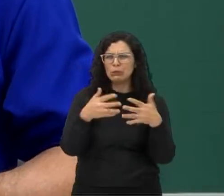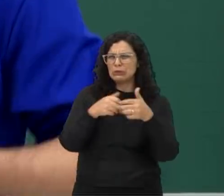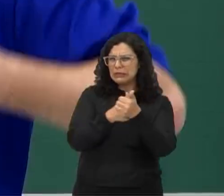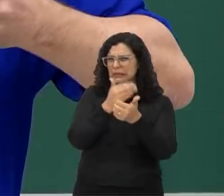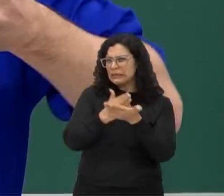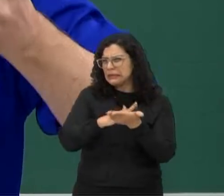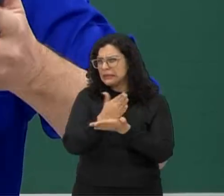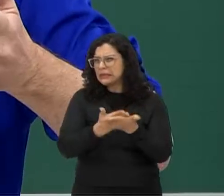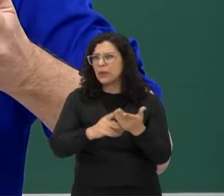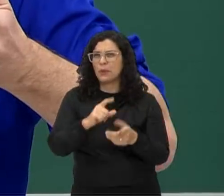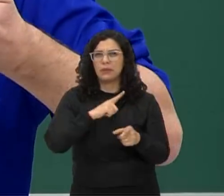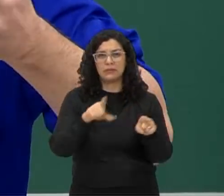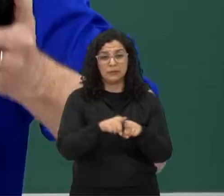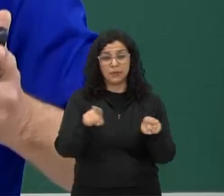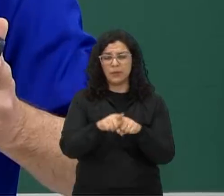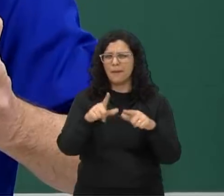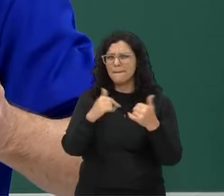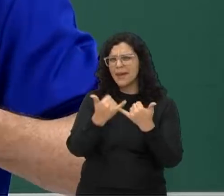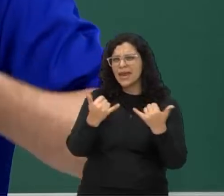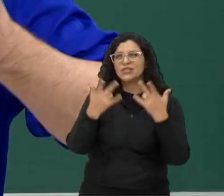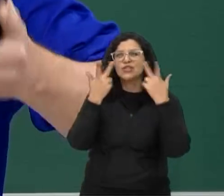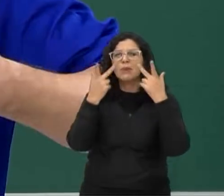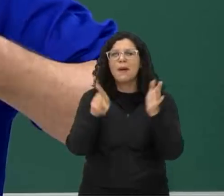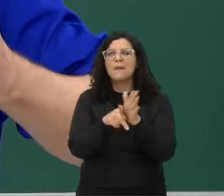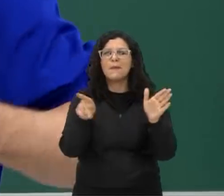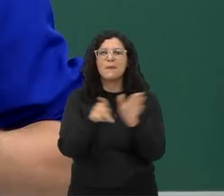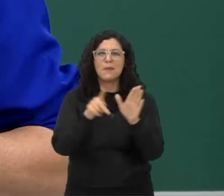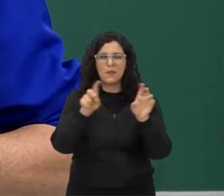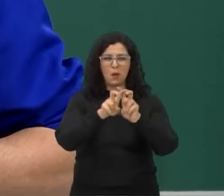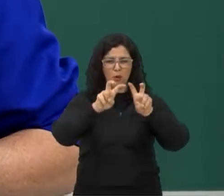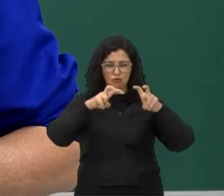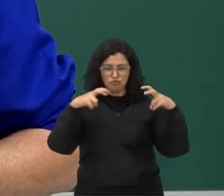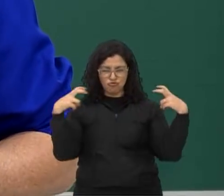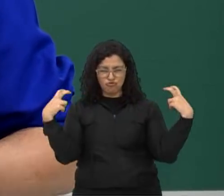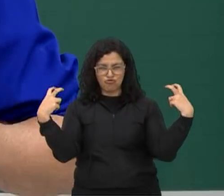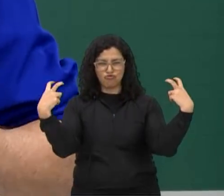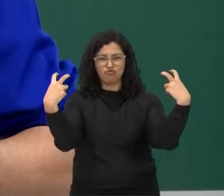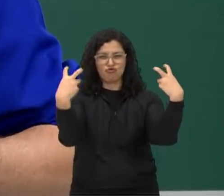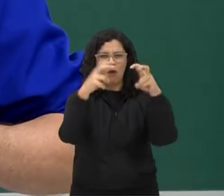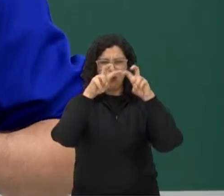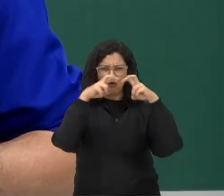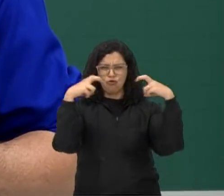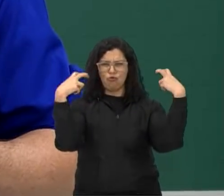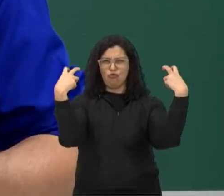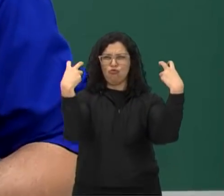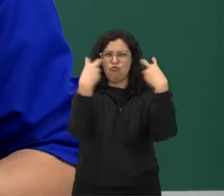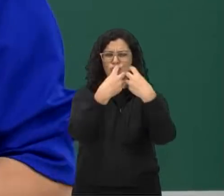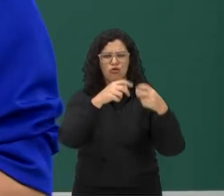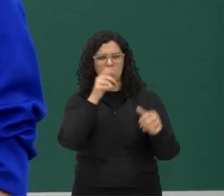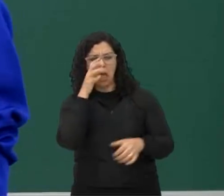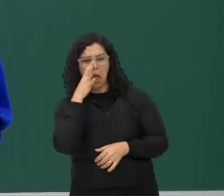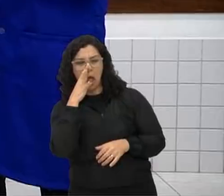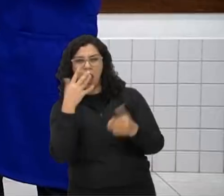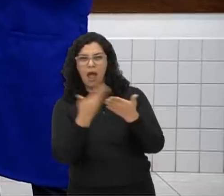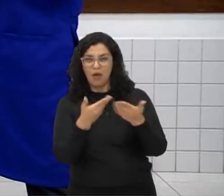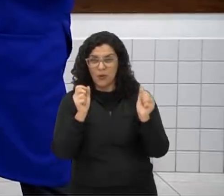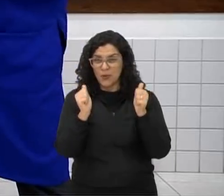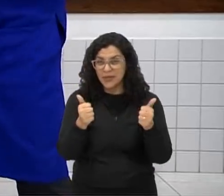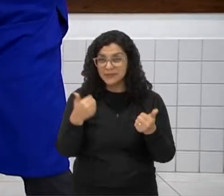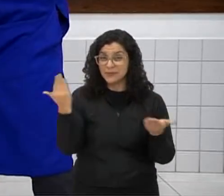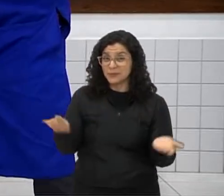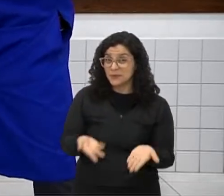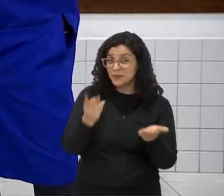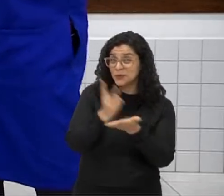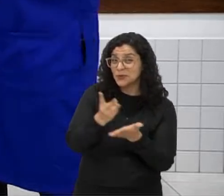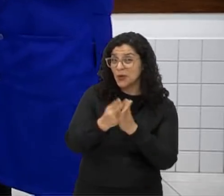acompanhe, tá? A gente vai fazer de conta que está no ginásio, é como se a nossa aula estivesse lá no ginásio, beleza? Podemos ir em